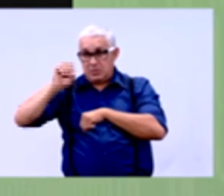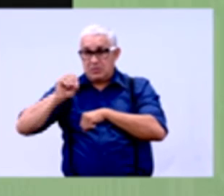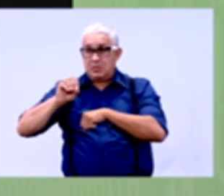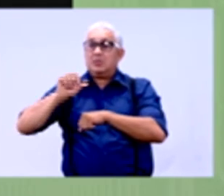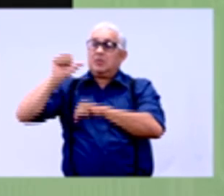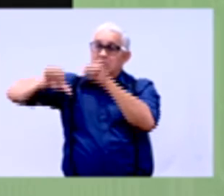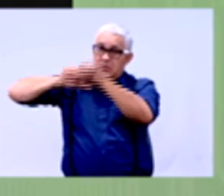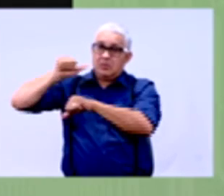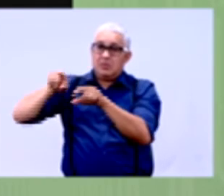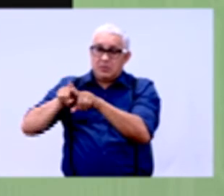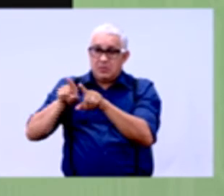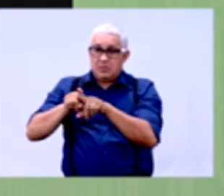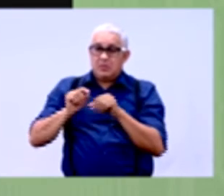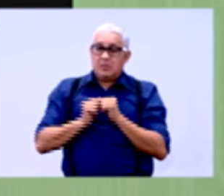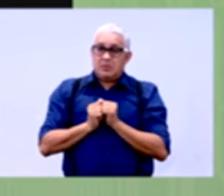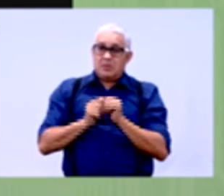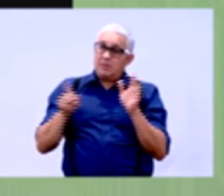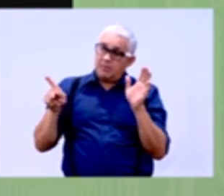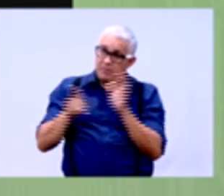alteração devida aqui